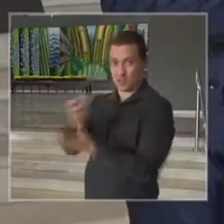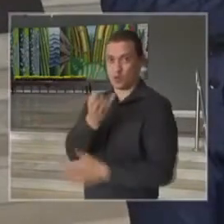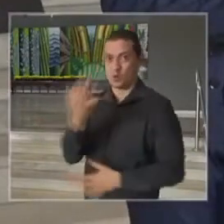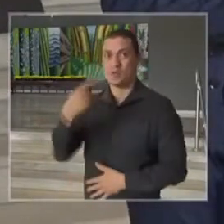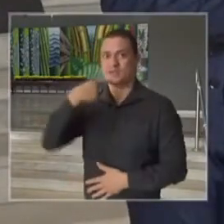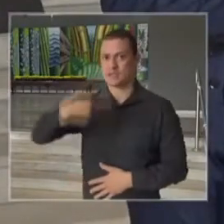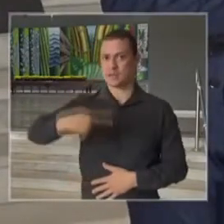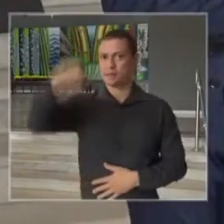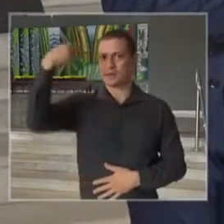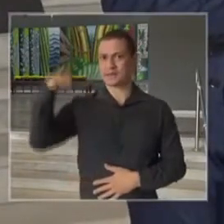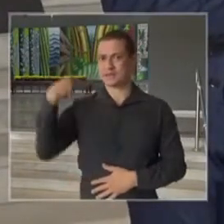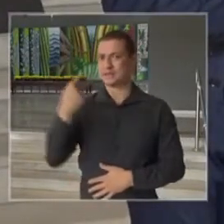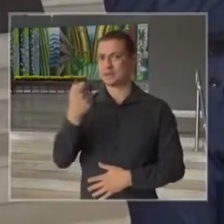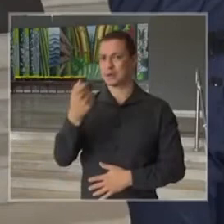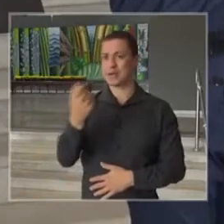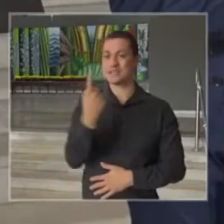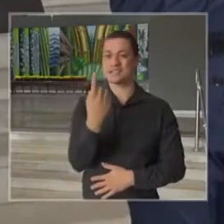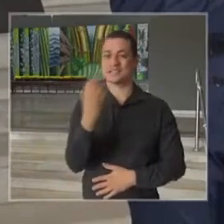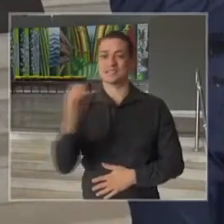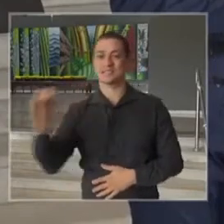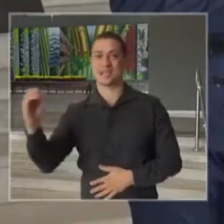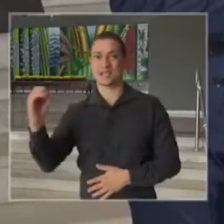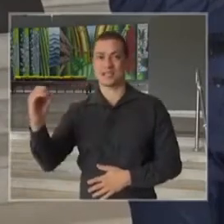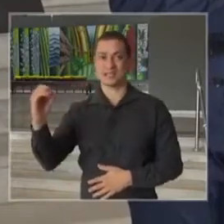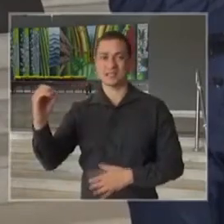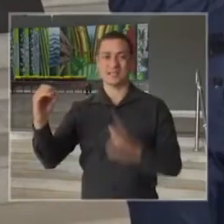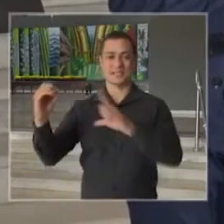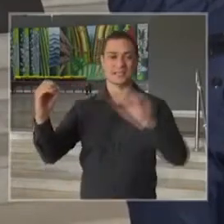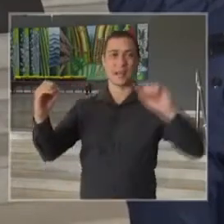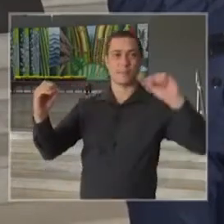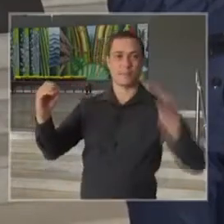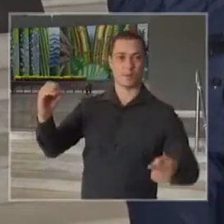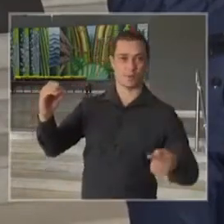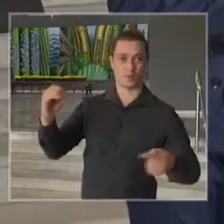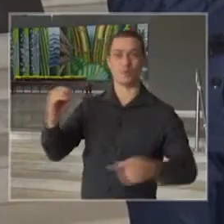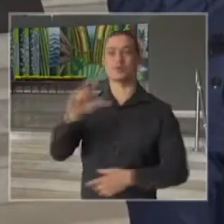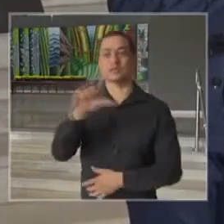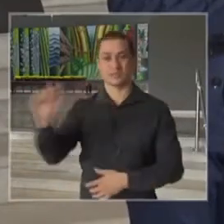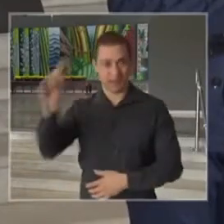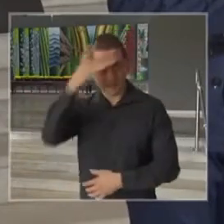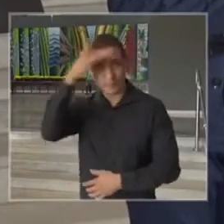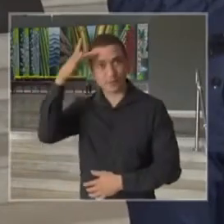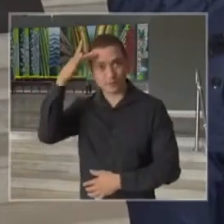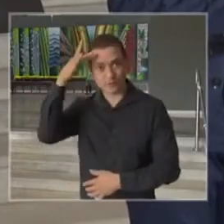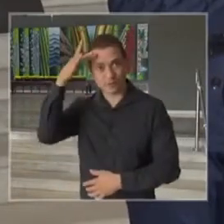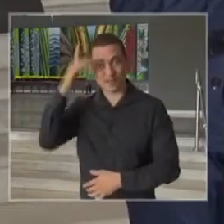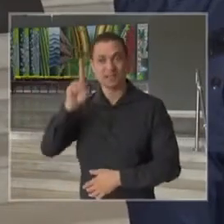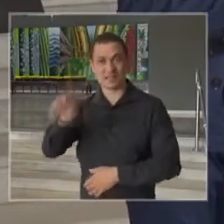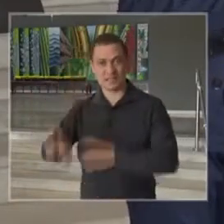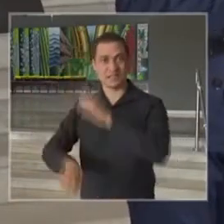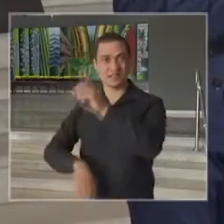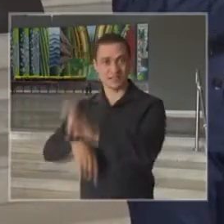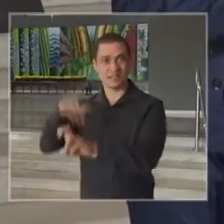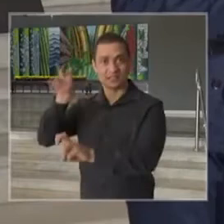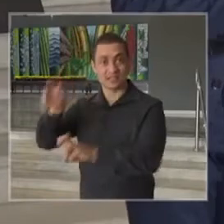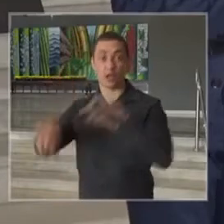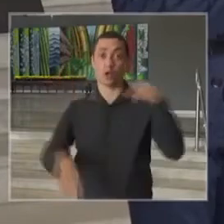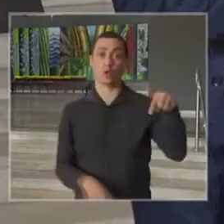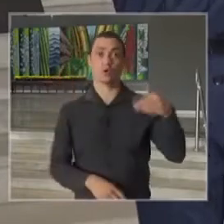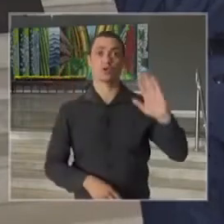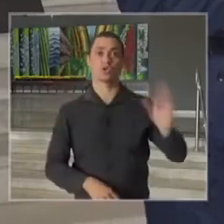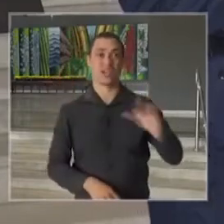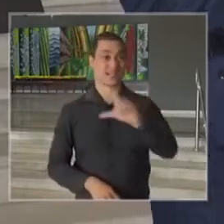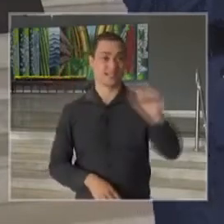praticamente 100 internações, por 100 mil habitantes a cada 15 dias. e hoje, felizmente,